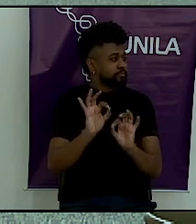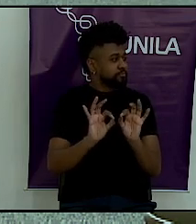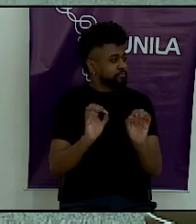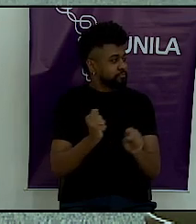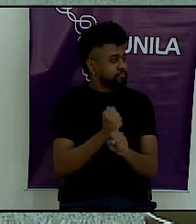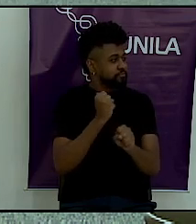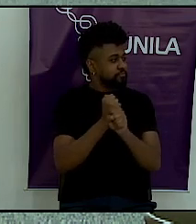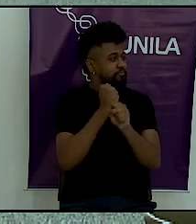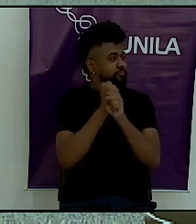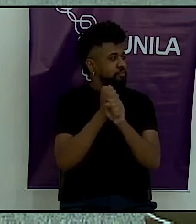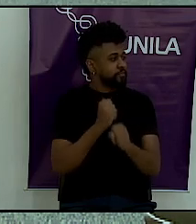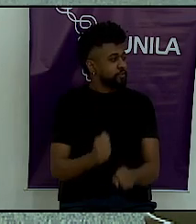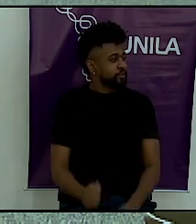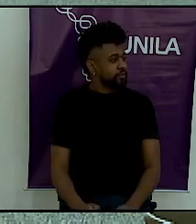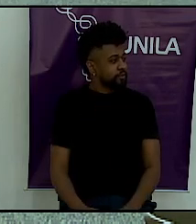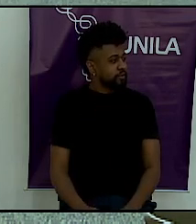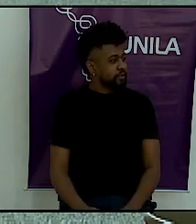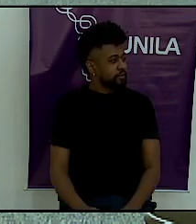pessoa consegue usar.